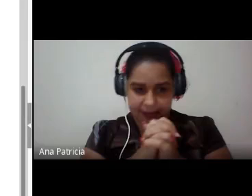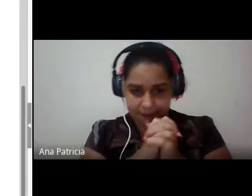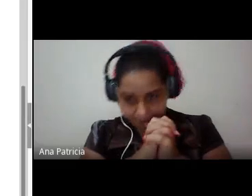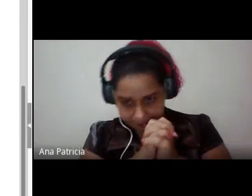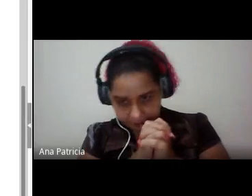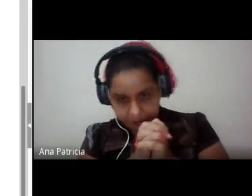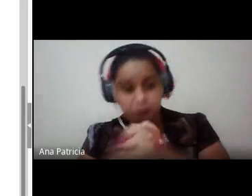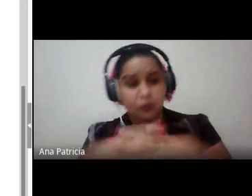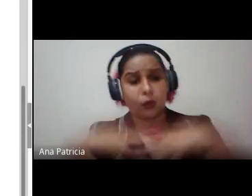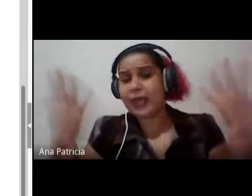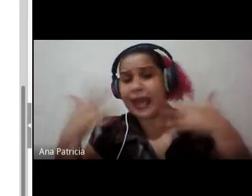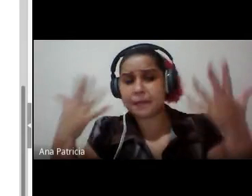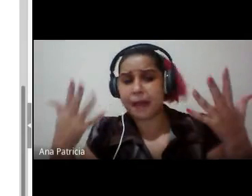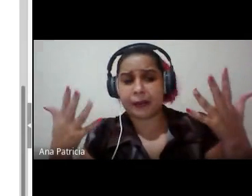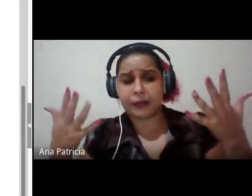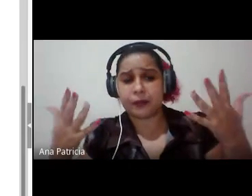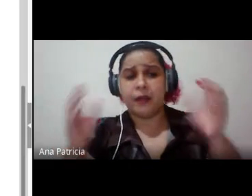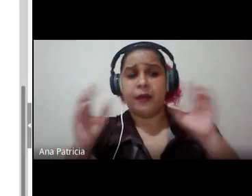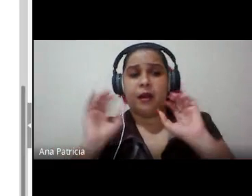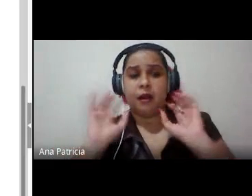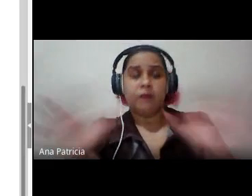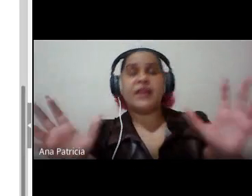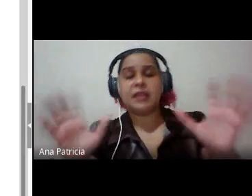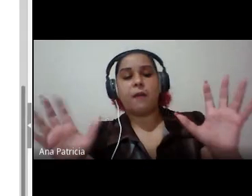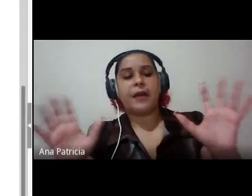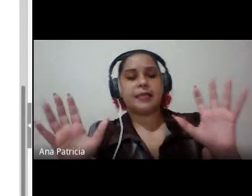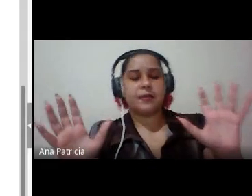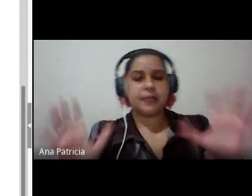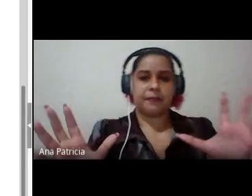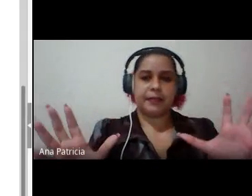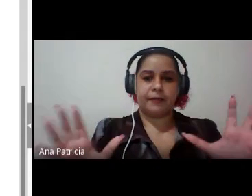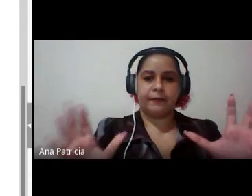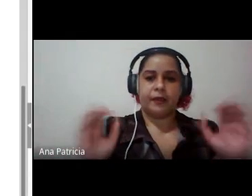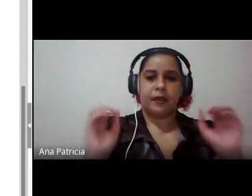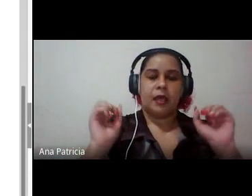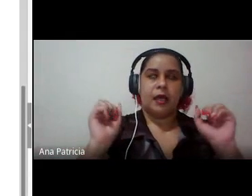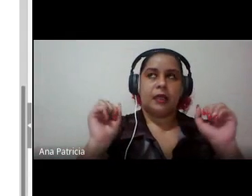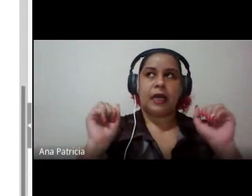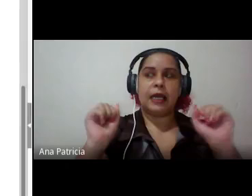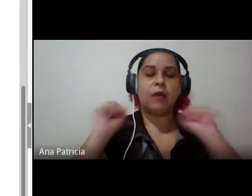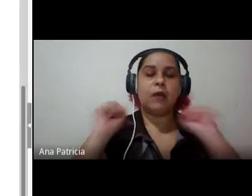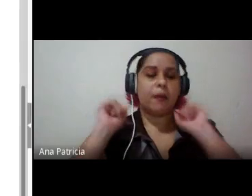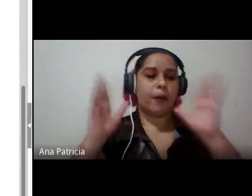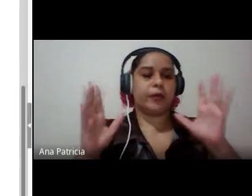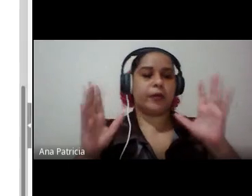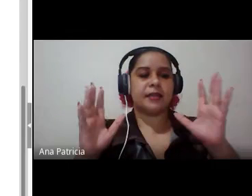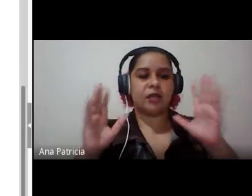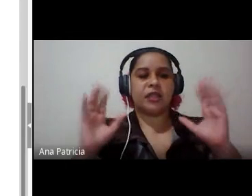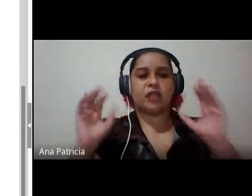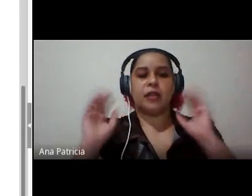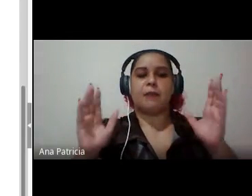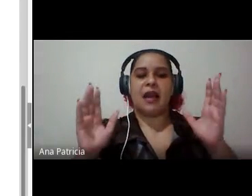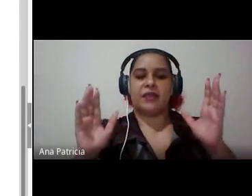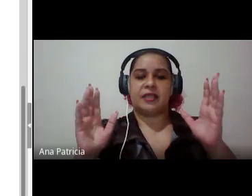Libras. O que é esse parâmetro? Vou fazer uma comparação simples. Na língua portuguesa, quando a gente está